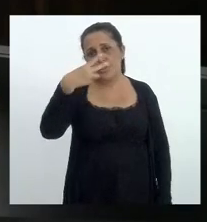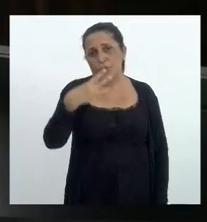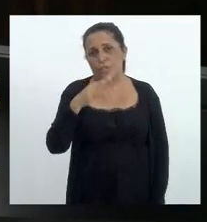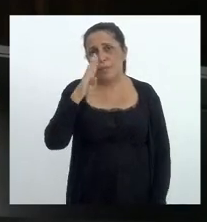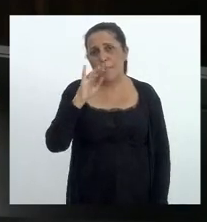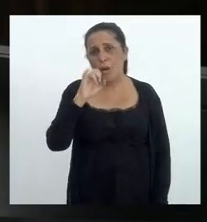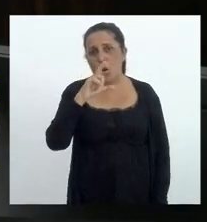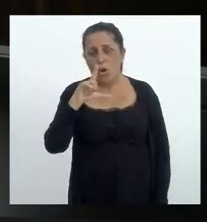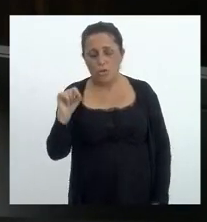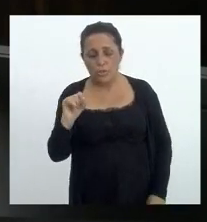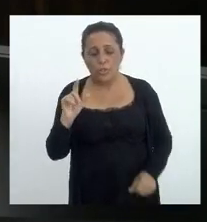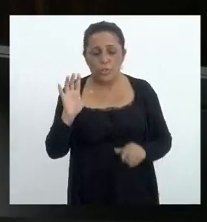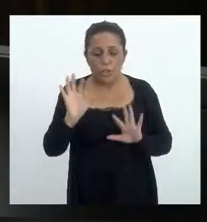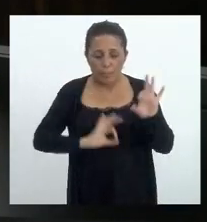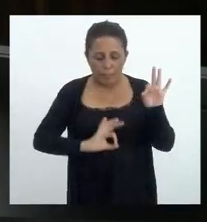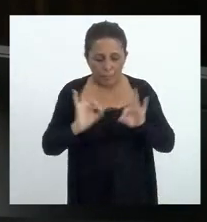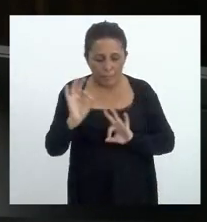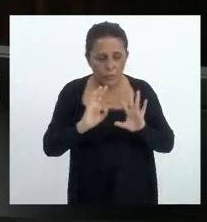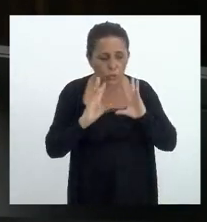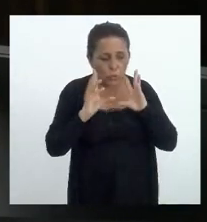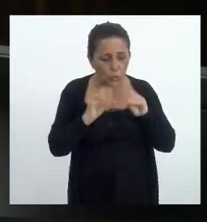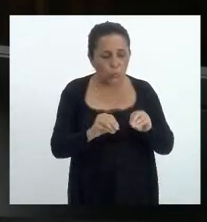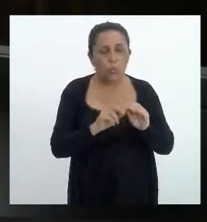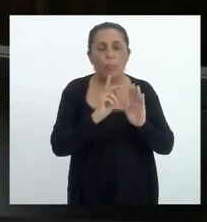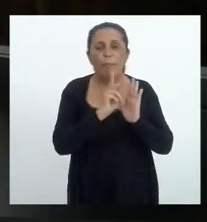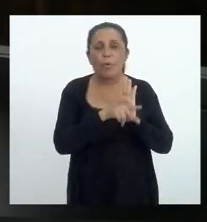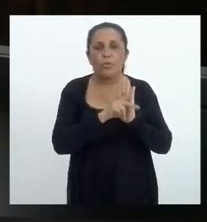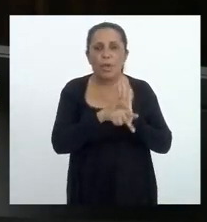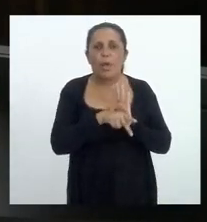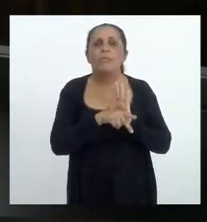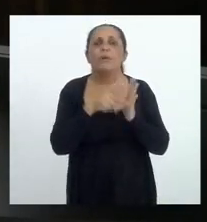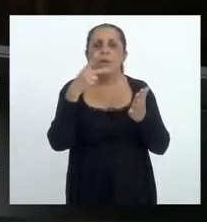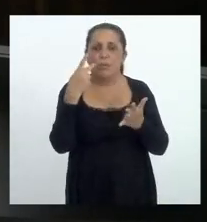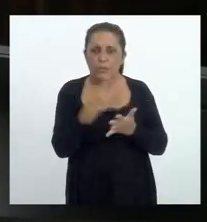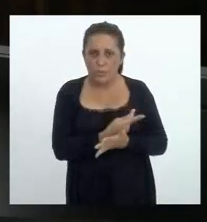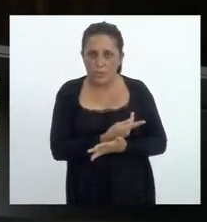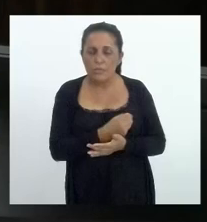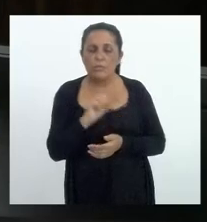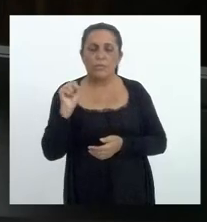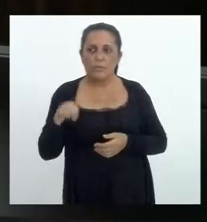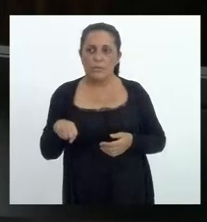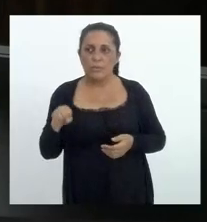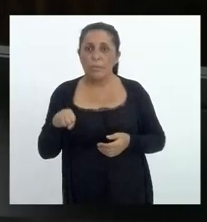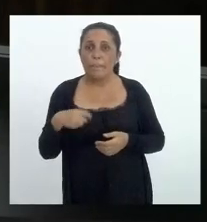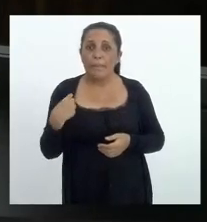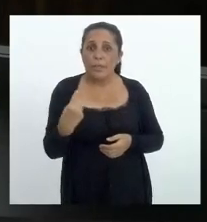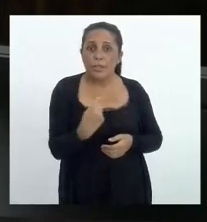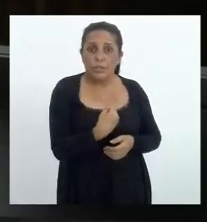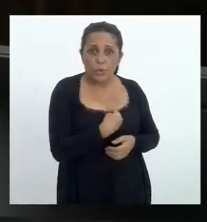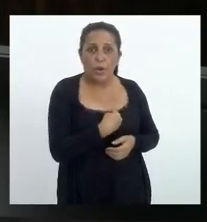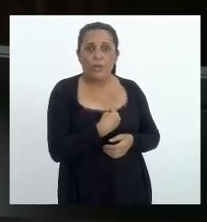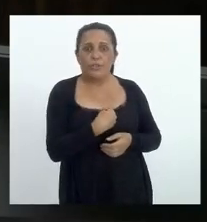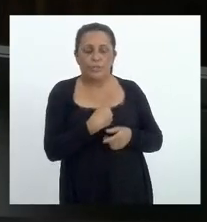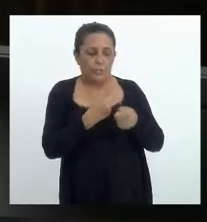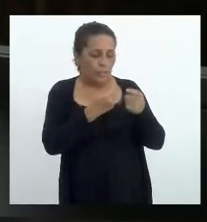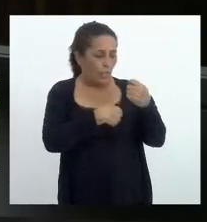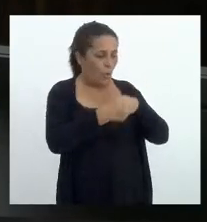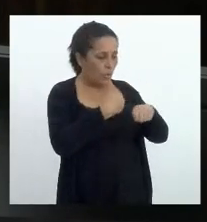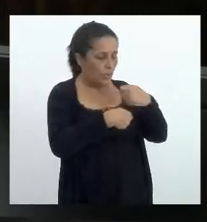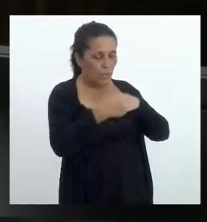que todos os projetos que precisavam acontecer, aconteceram. Nós